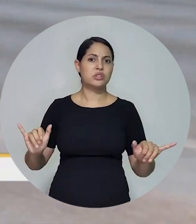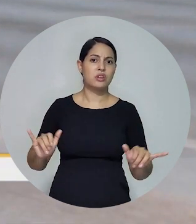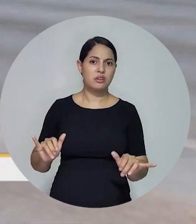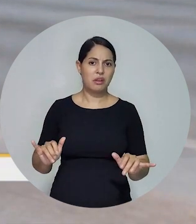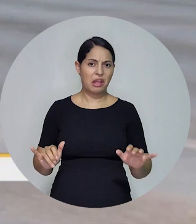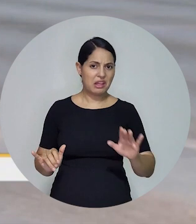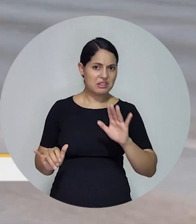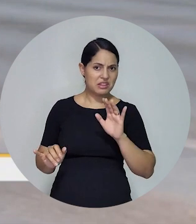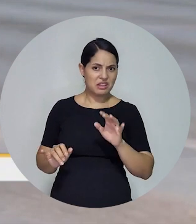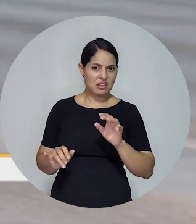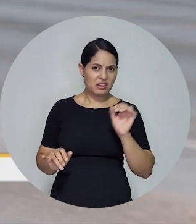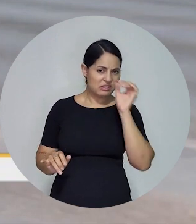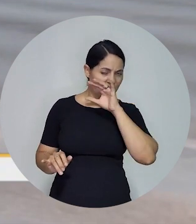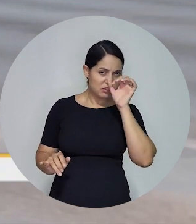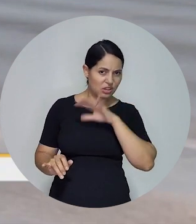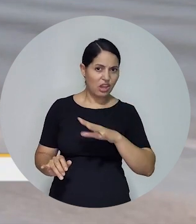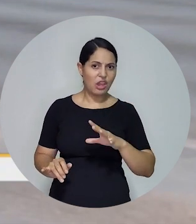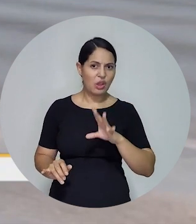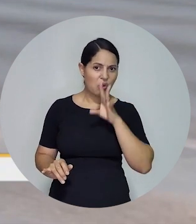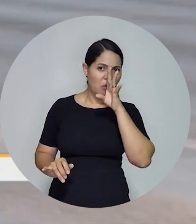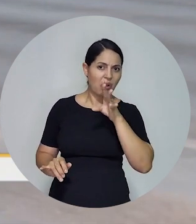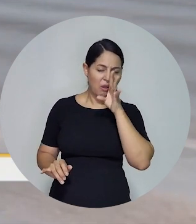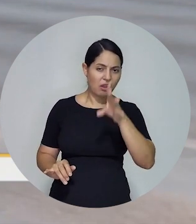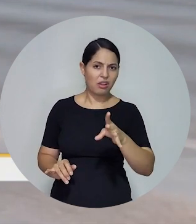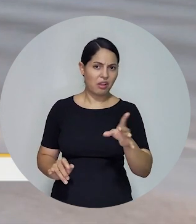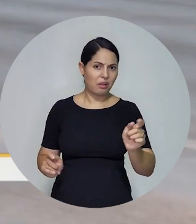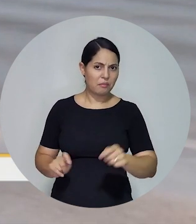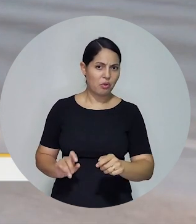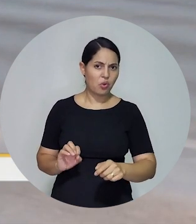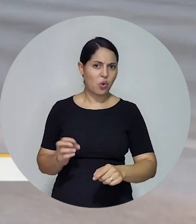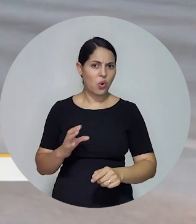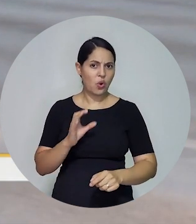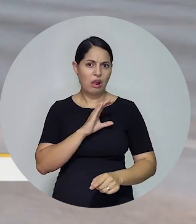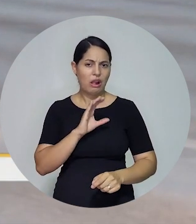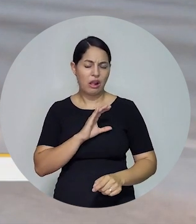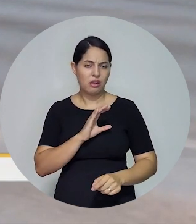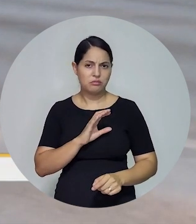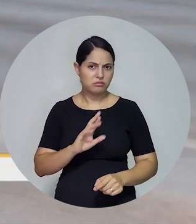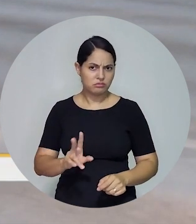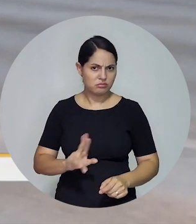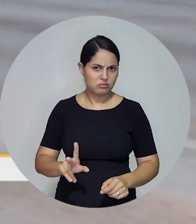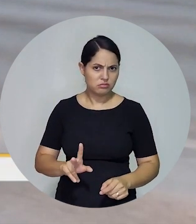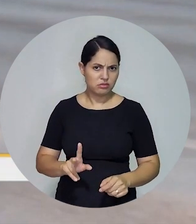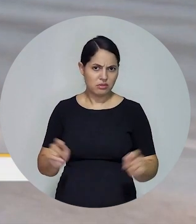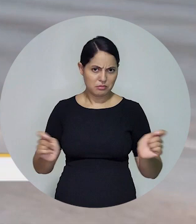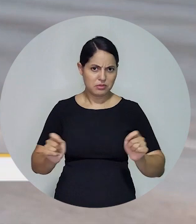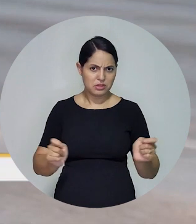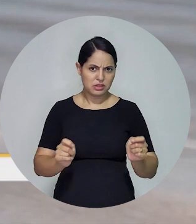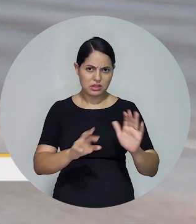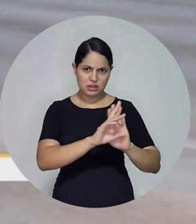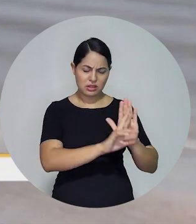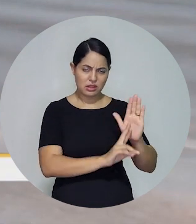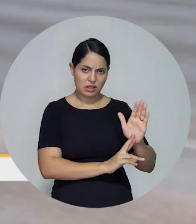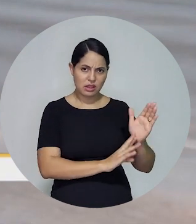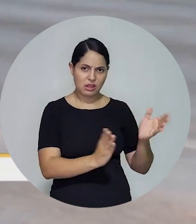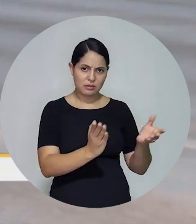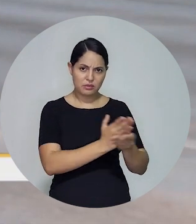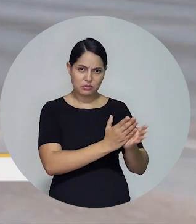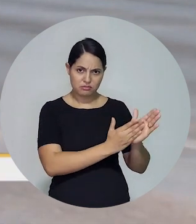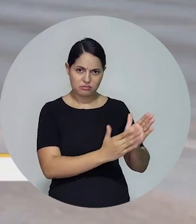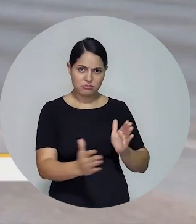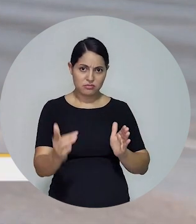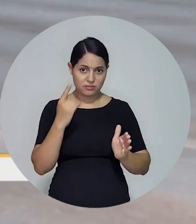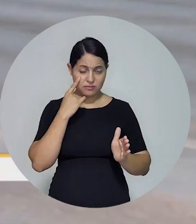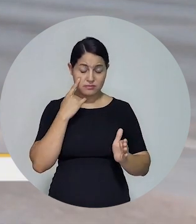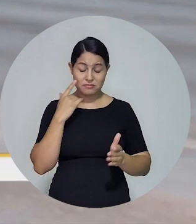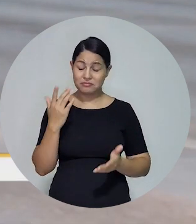pode acontecer em casos aí exagerados ou também de uma forma muito rápida, né? Tem todo um trâmite judicial, um